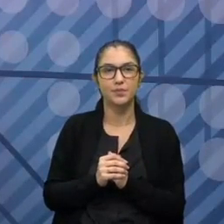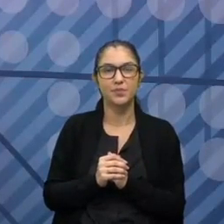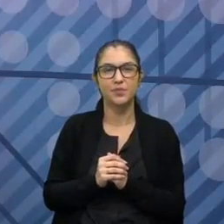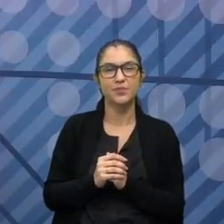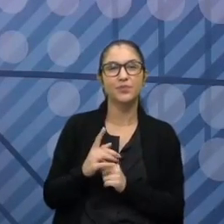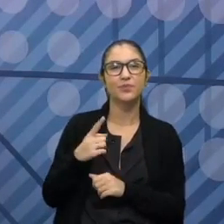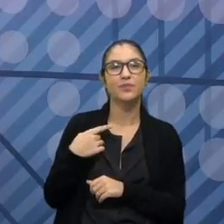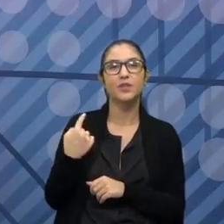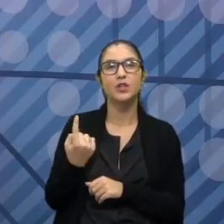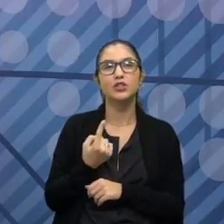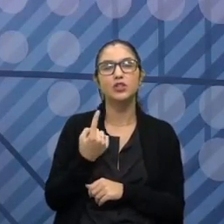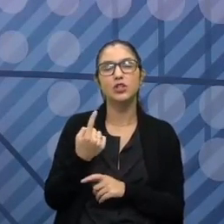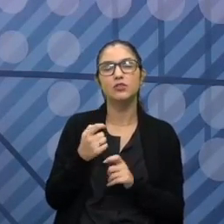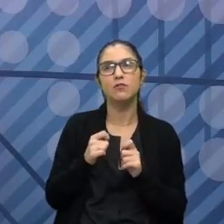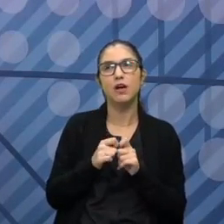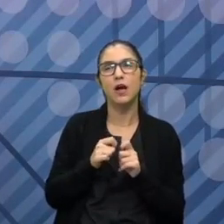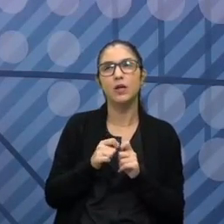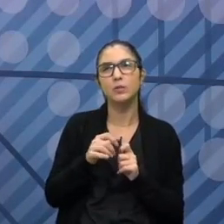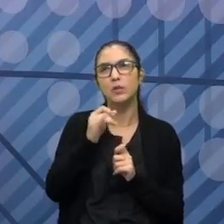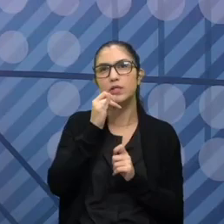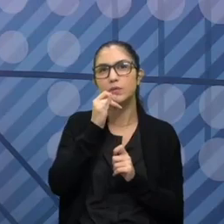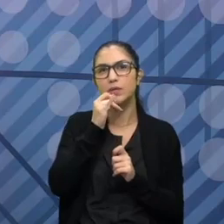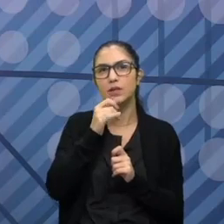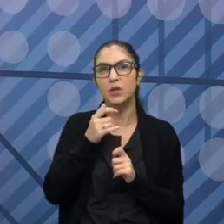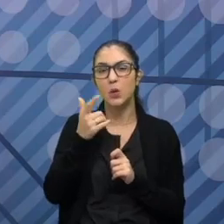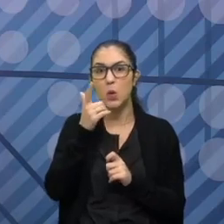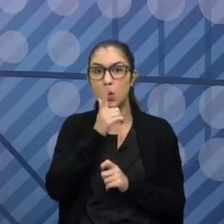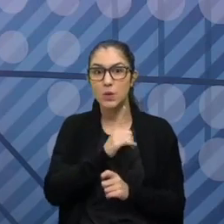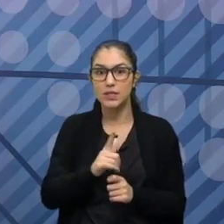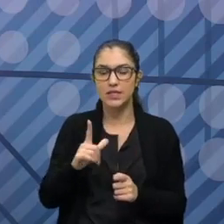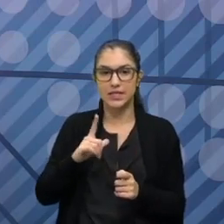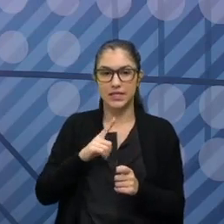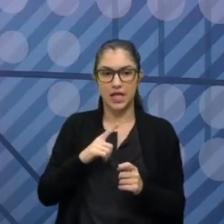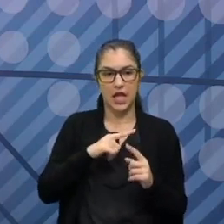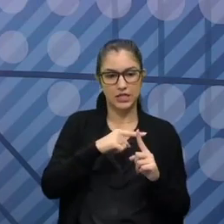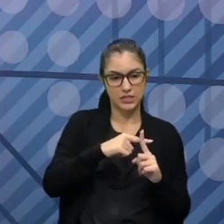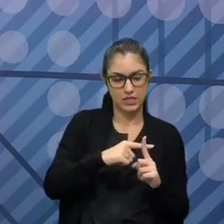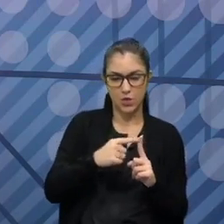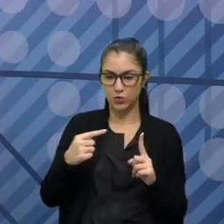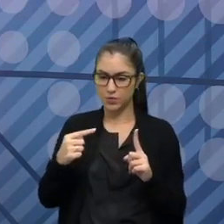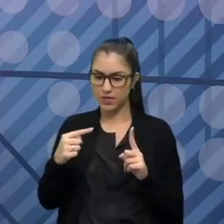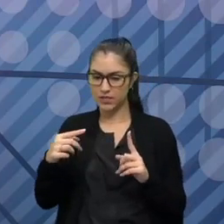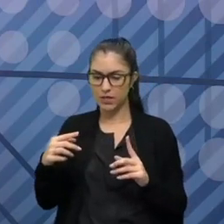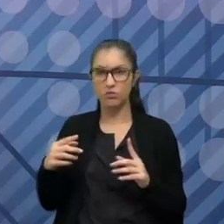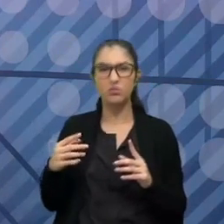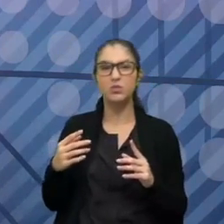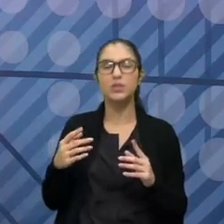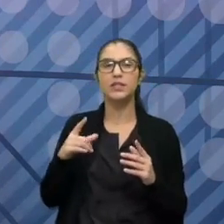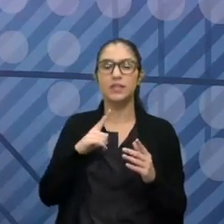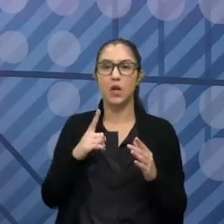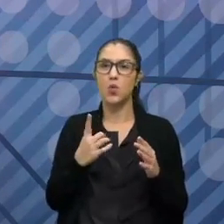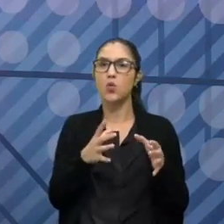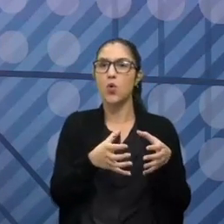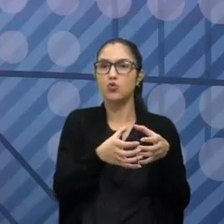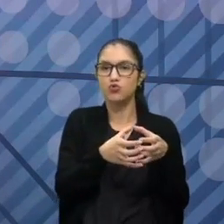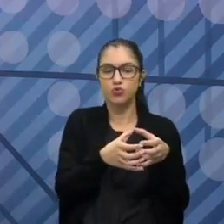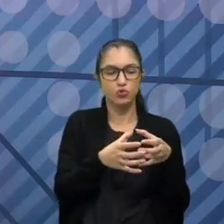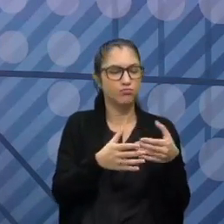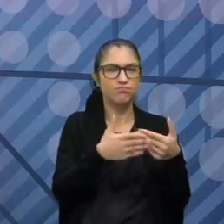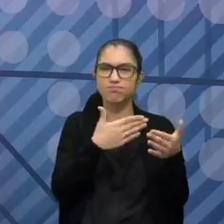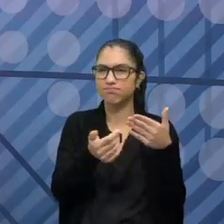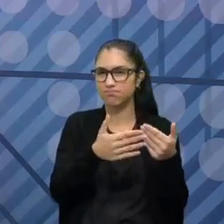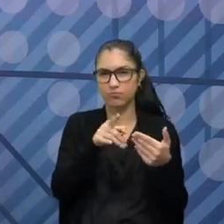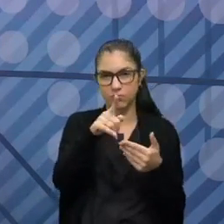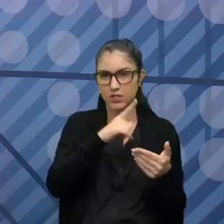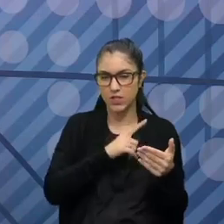quando nós trabalhamos, por exemplo, para introduzir a adição e a subtração mesmo. Então, eu tenho o conjunto de peças, o que você tiver na